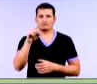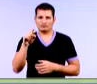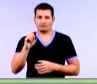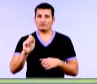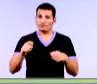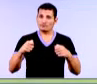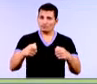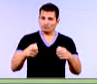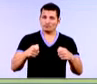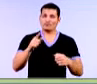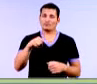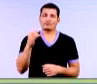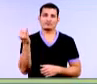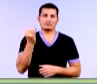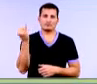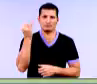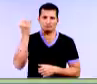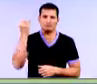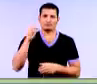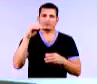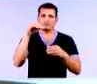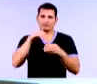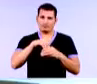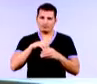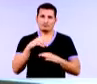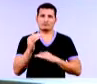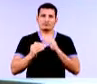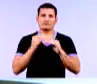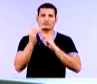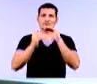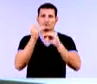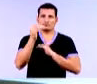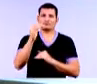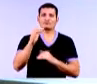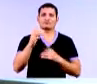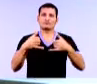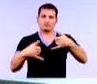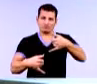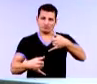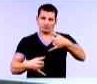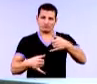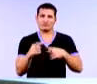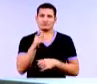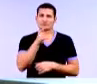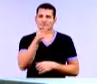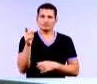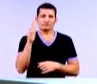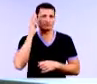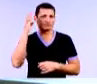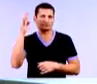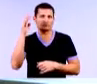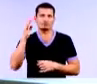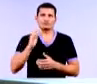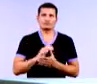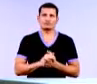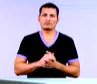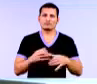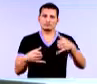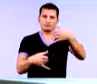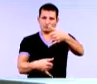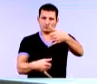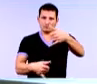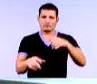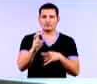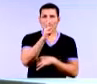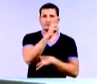é fundamental dentro do desenvolvimento de um código. Vocês imaginem um código com